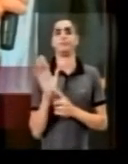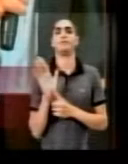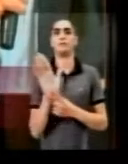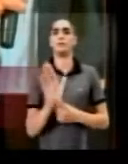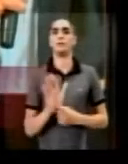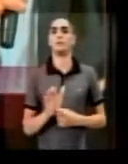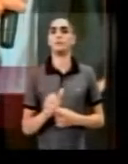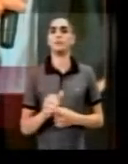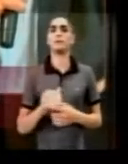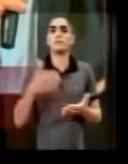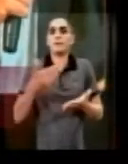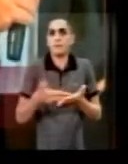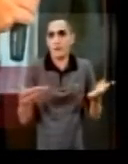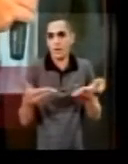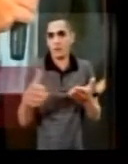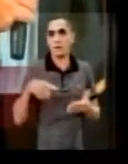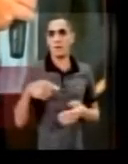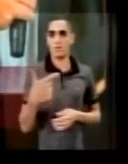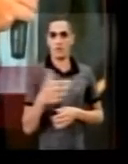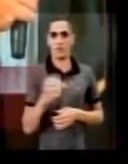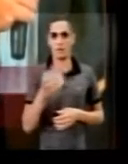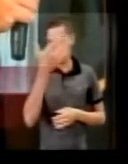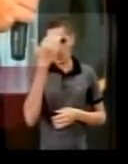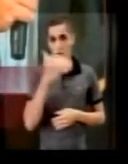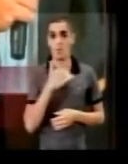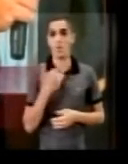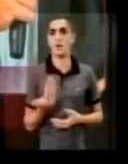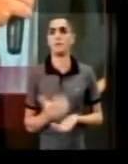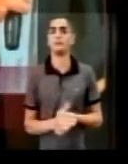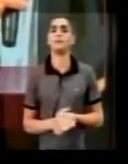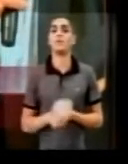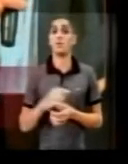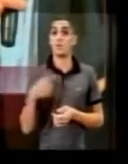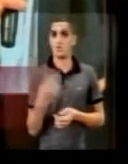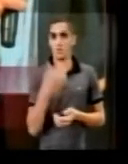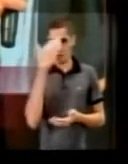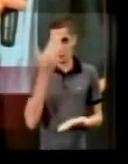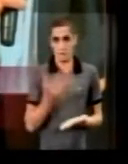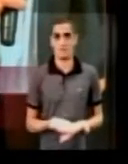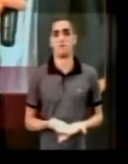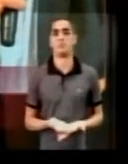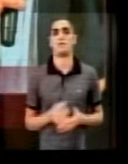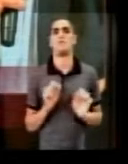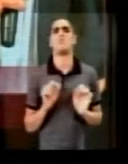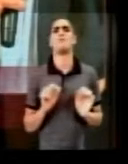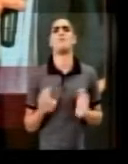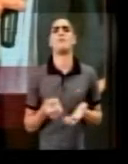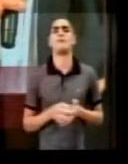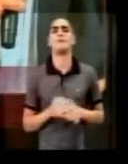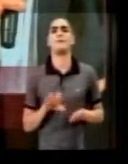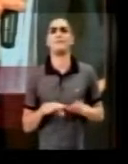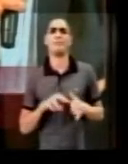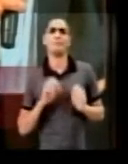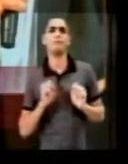Nós acreditamos que, a não ser que haja